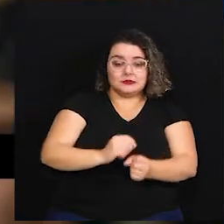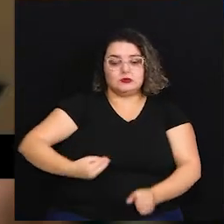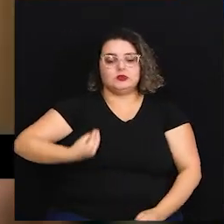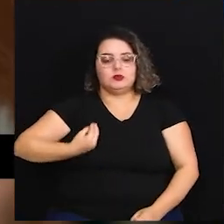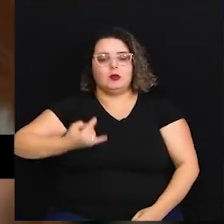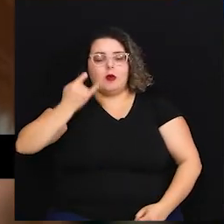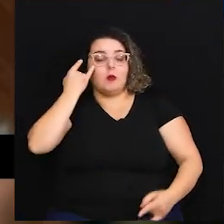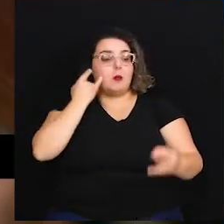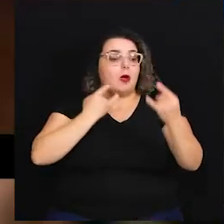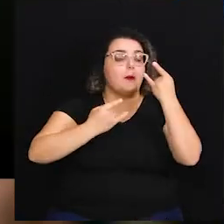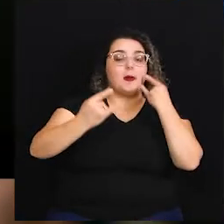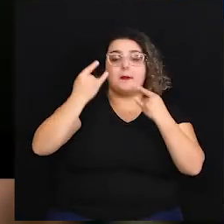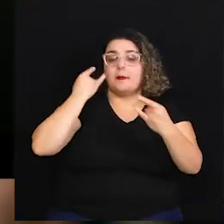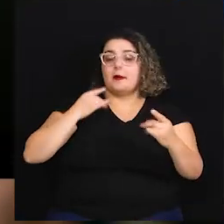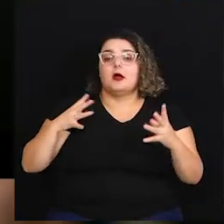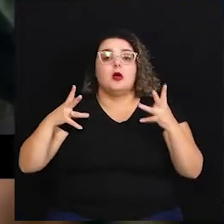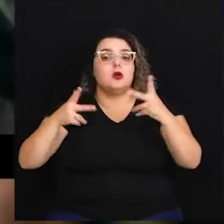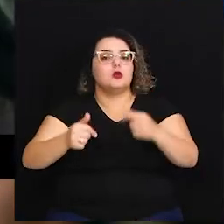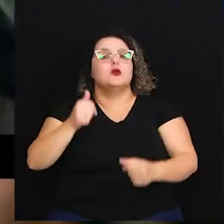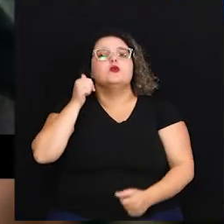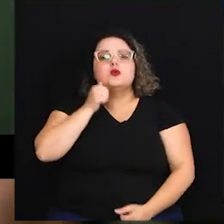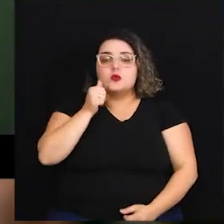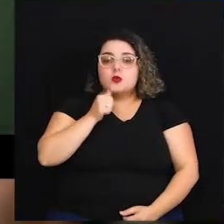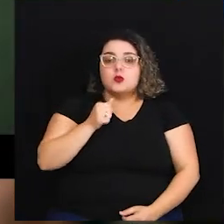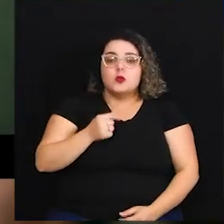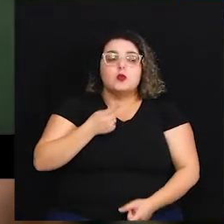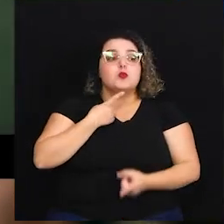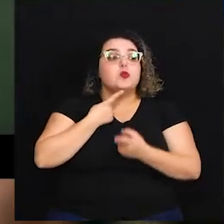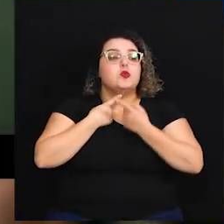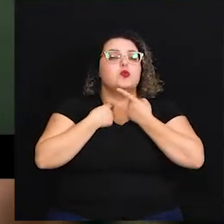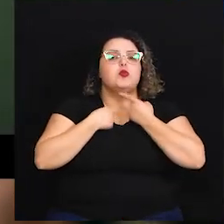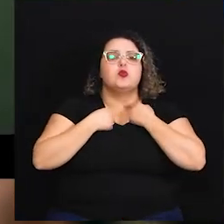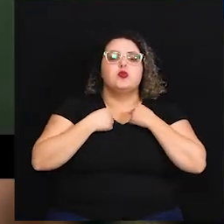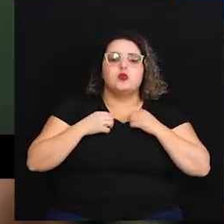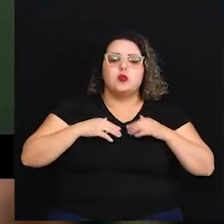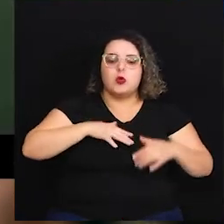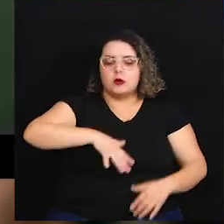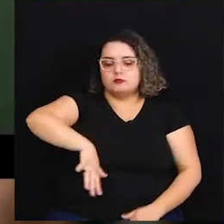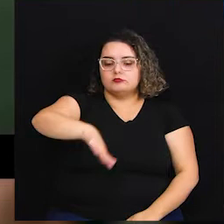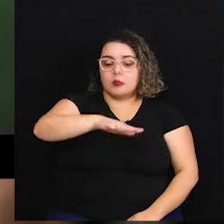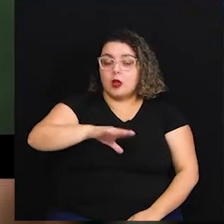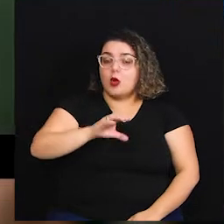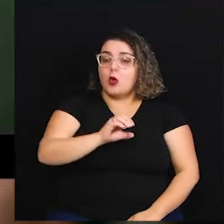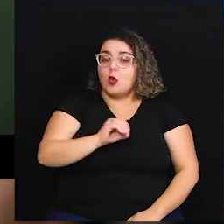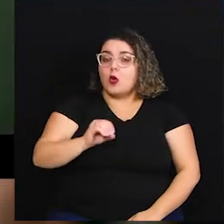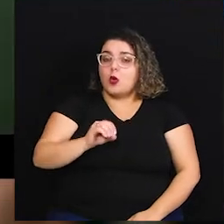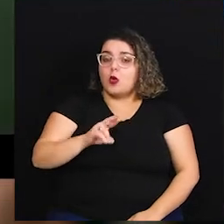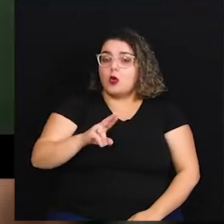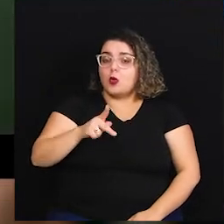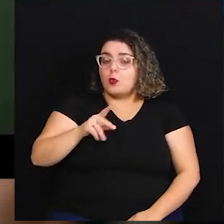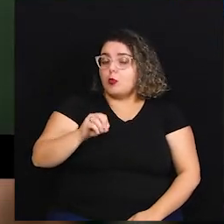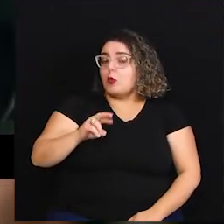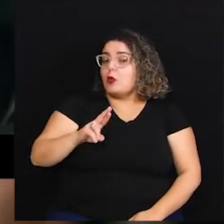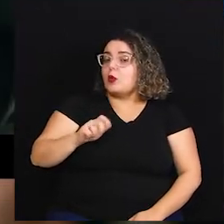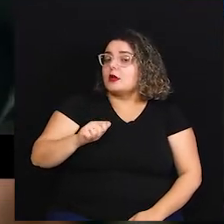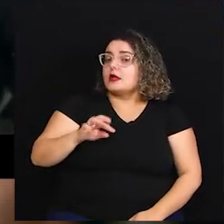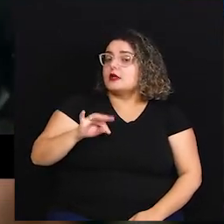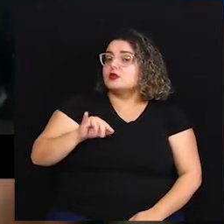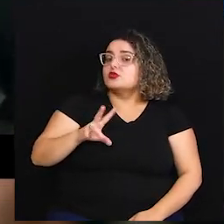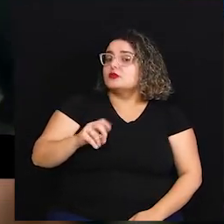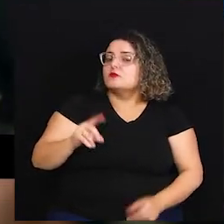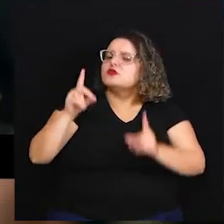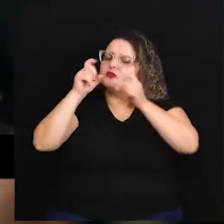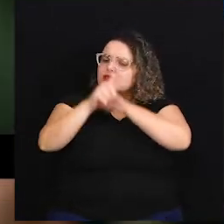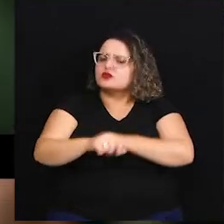para todas as personalidades femininas que desejam investir no mercado corporativo. Além de trazer as dificuldades de uma